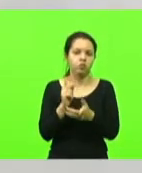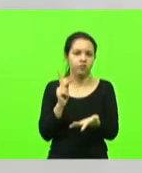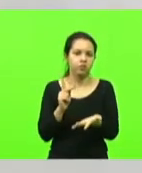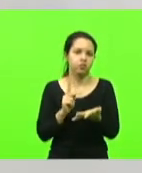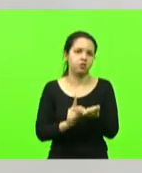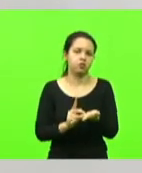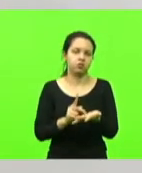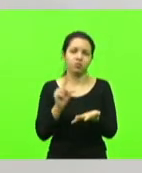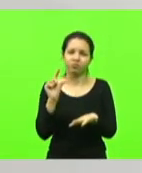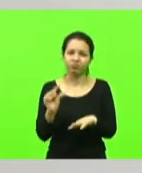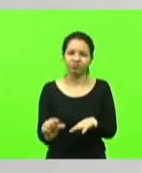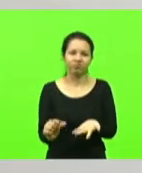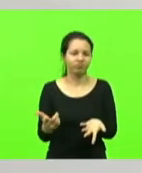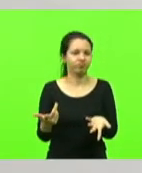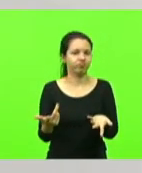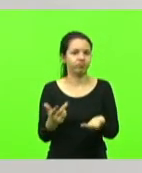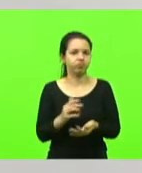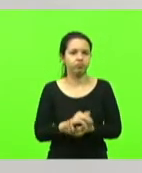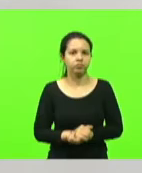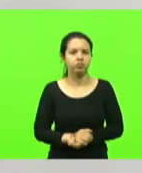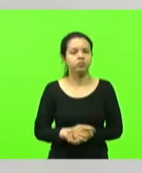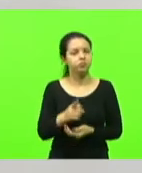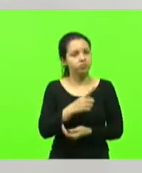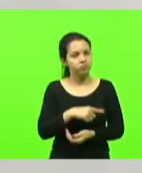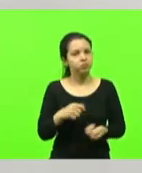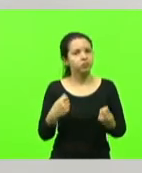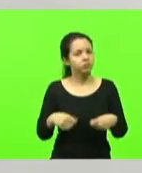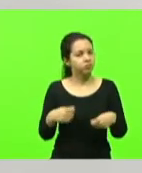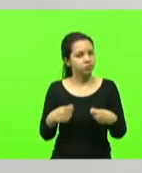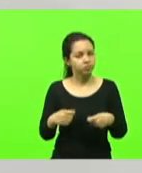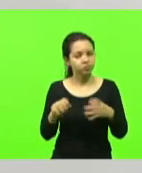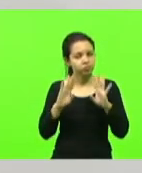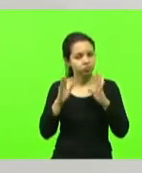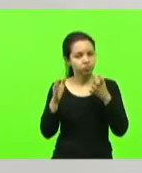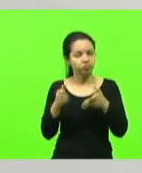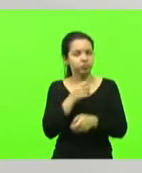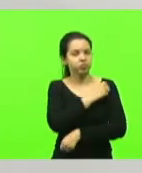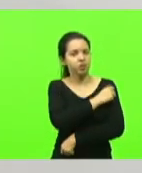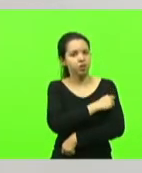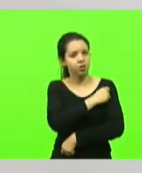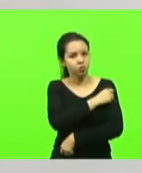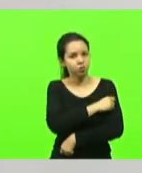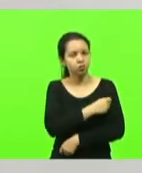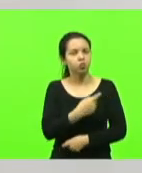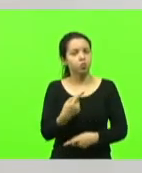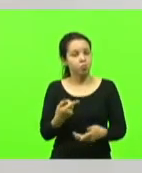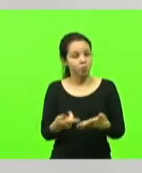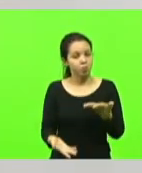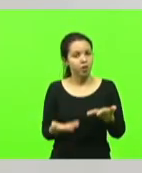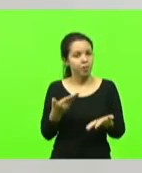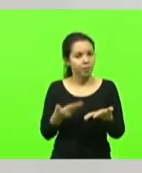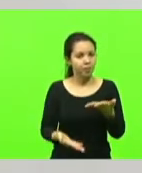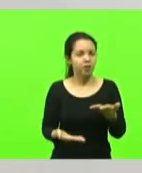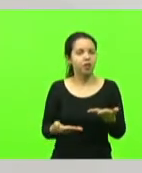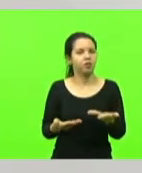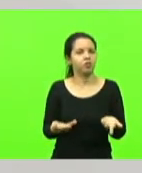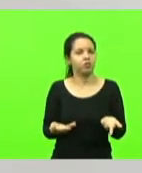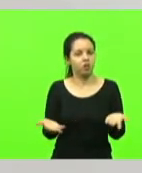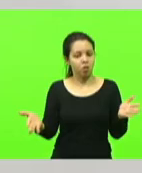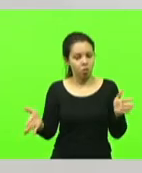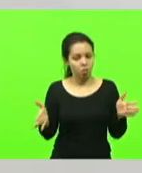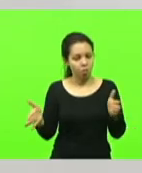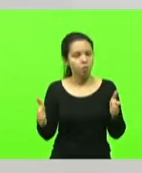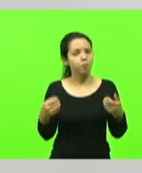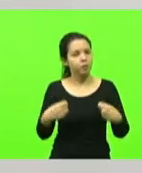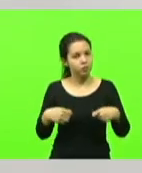recuperar nossos estudantes, com tantas perdas pedagógicas e emocionais. Tenho a certeza de que ainda estamos em um período emergencial de